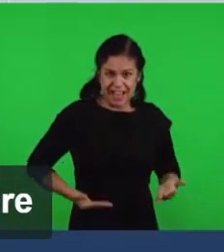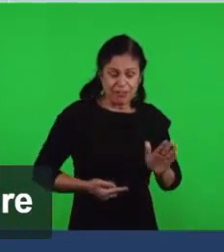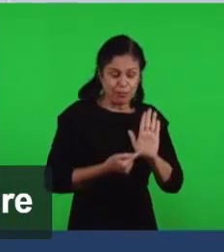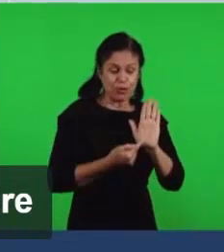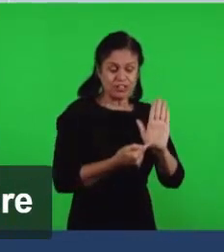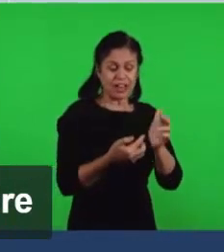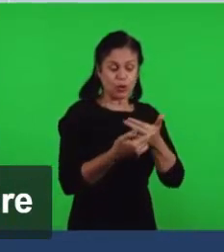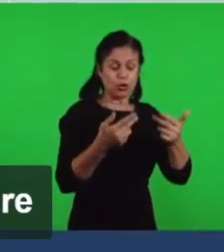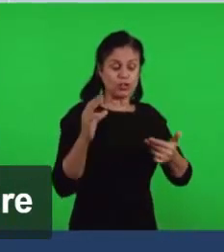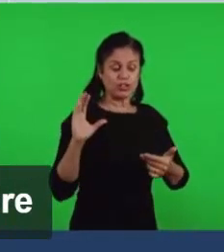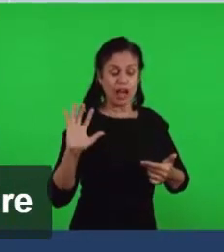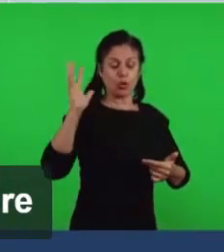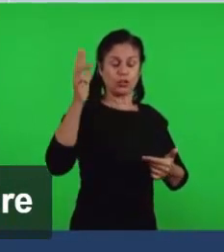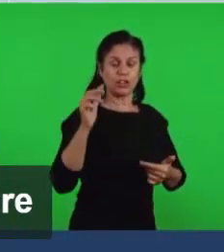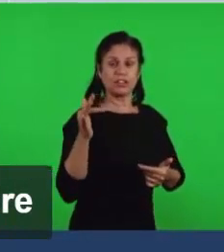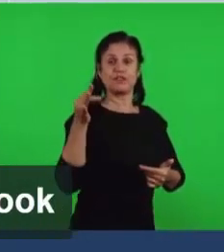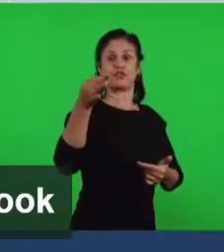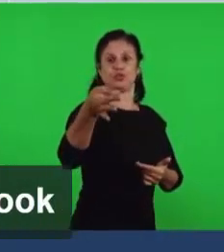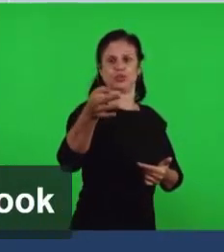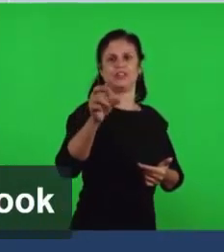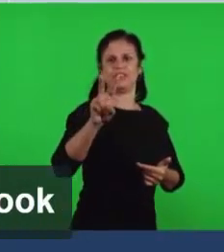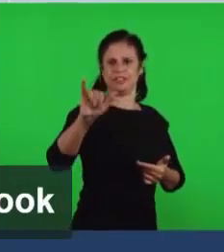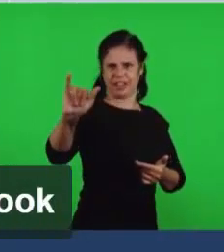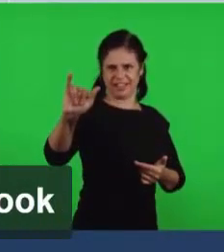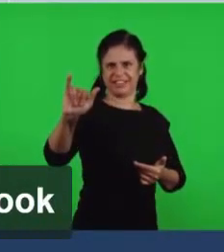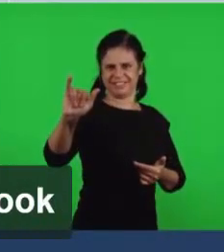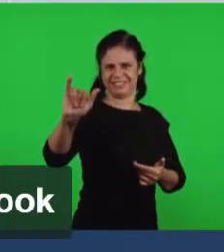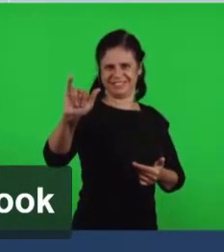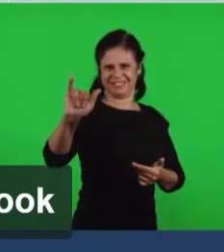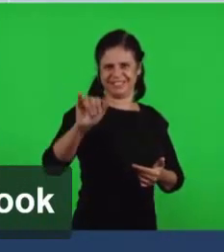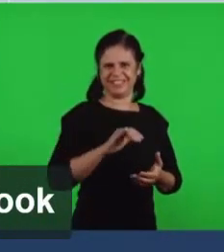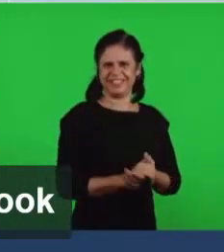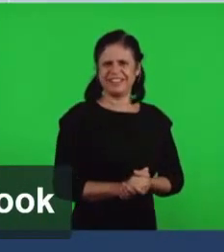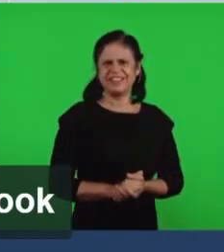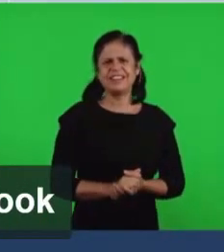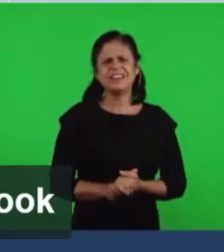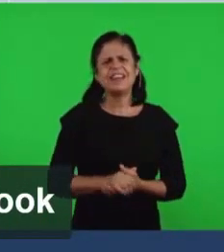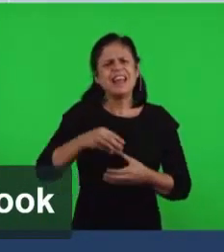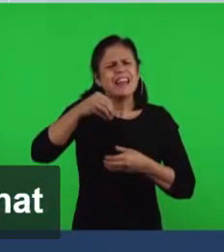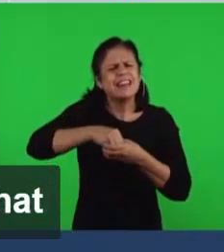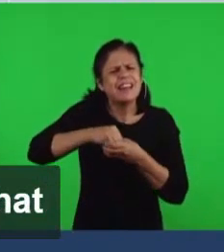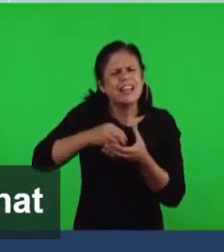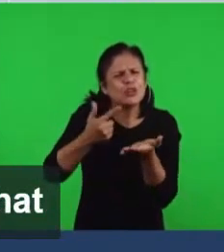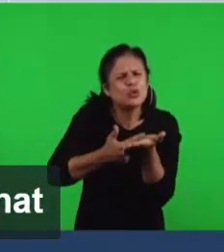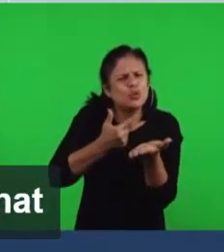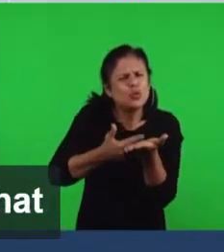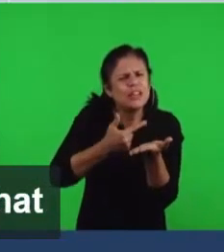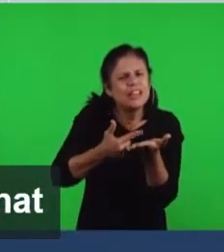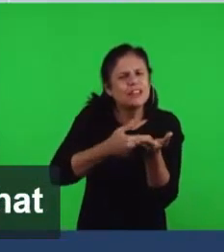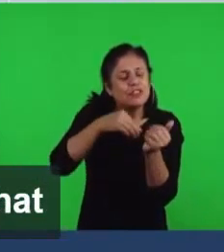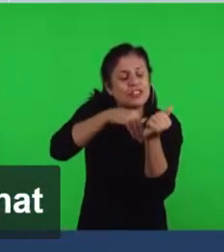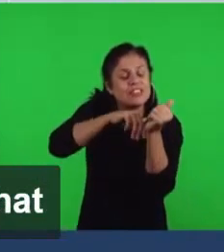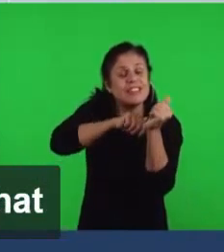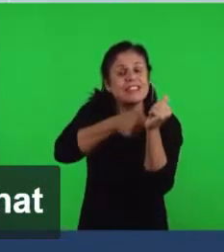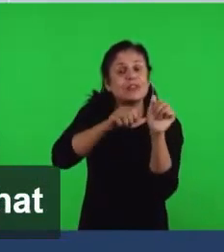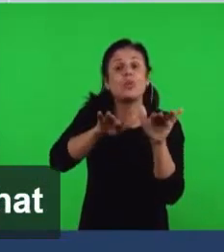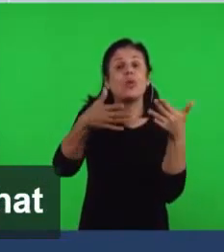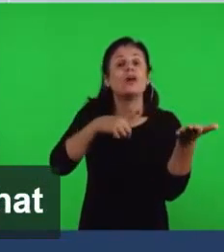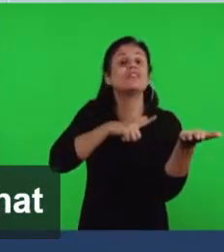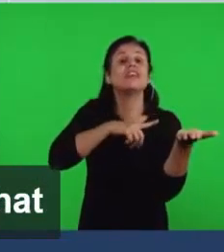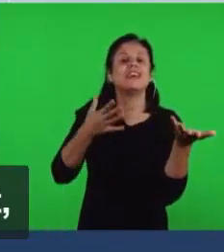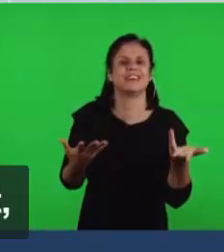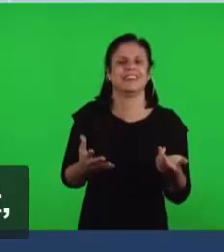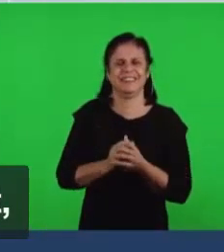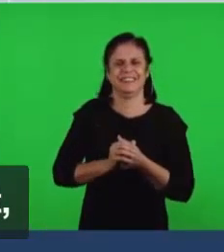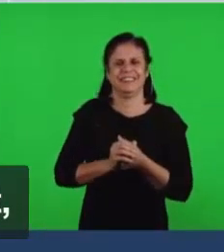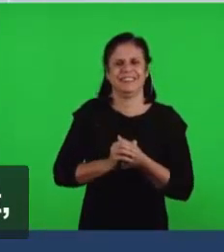é para servo palavra questão na profecia do livro O que está no livro não era a letra O que está é a